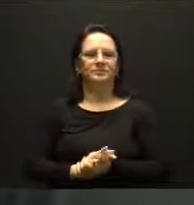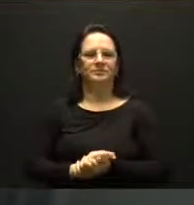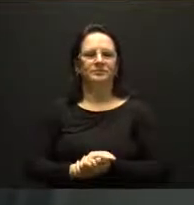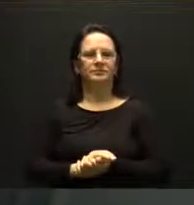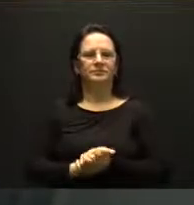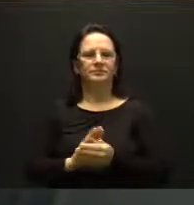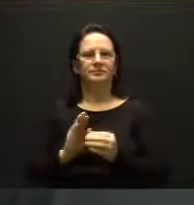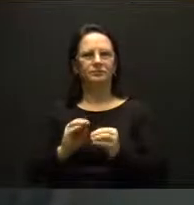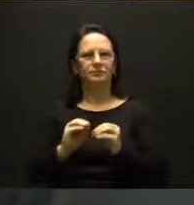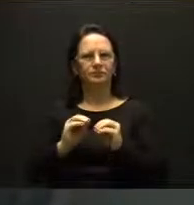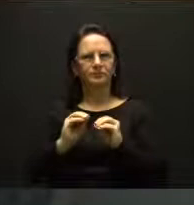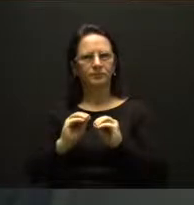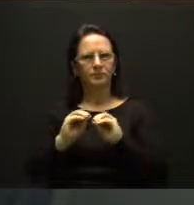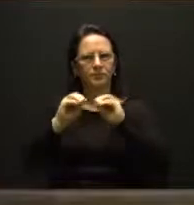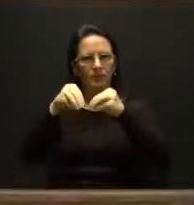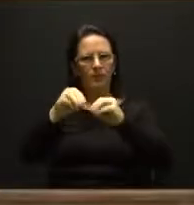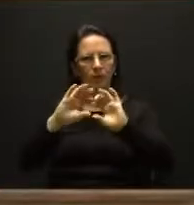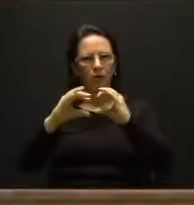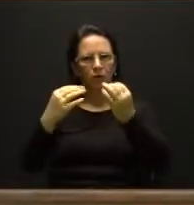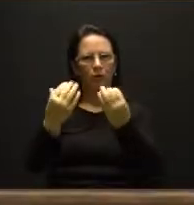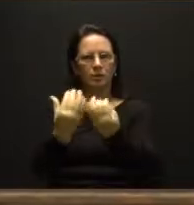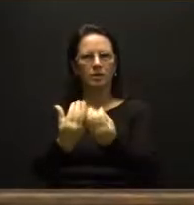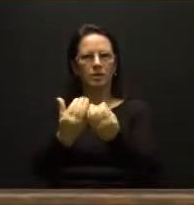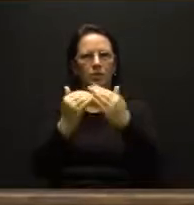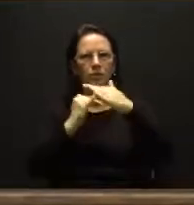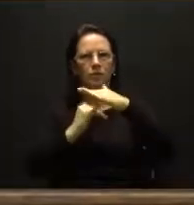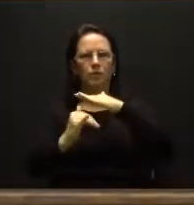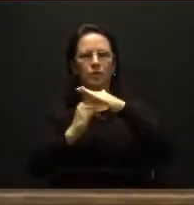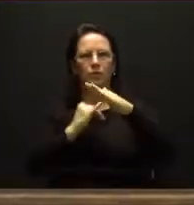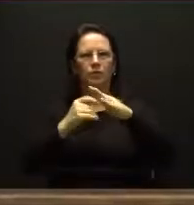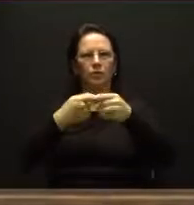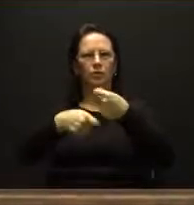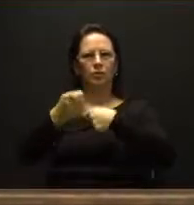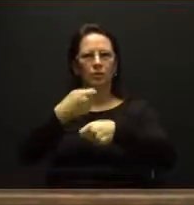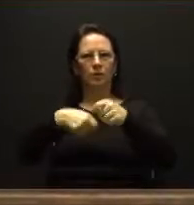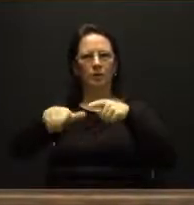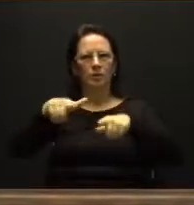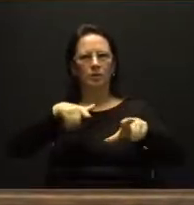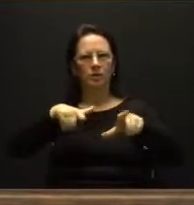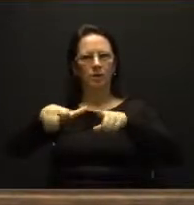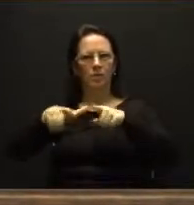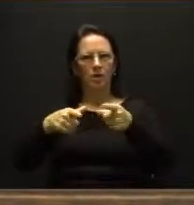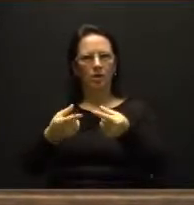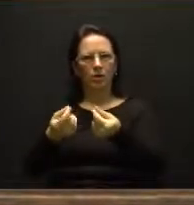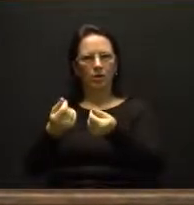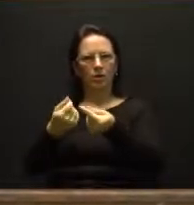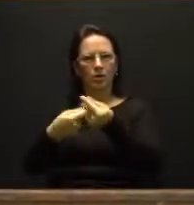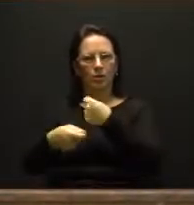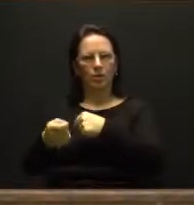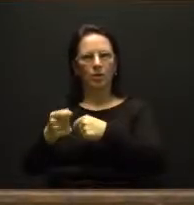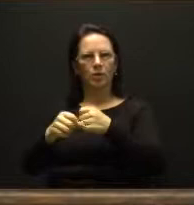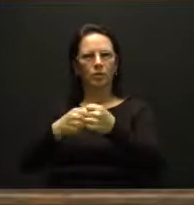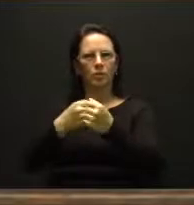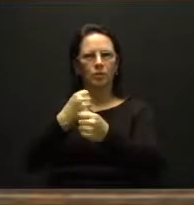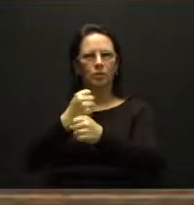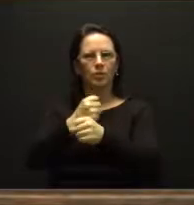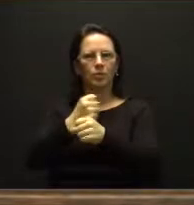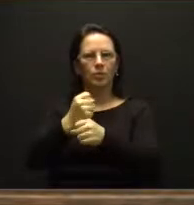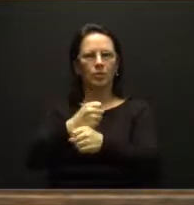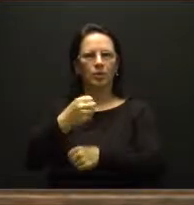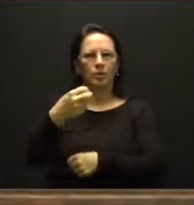constituída comissão permanente de indústria comércio emprego trabalho e renda para o corrente ano legislativo